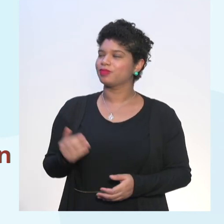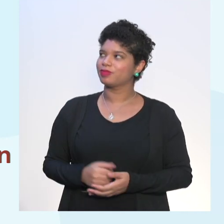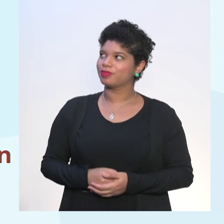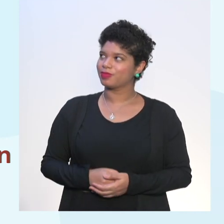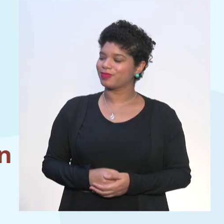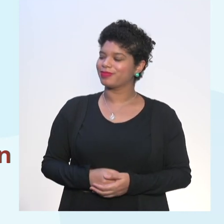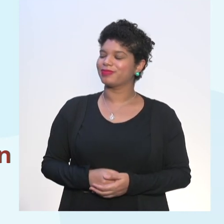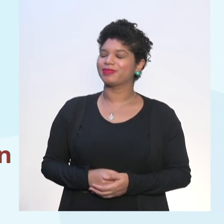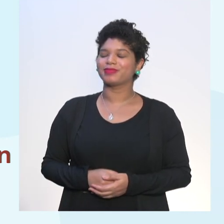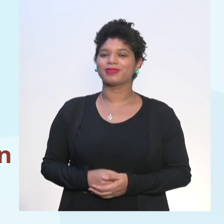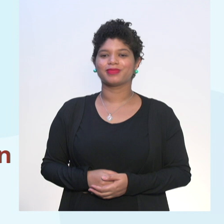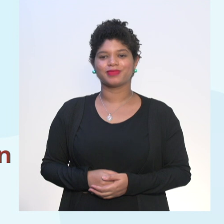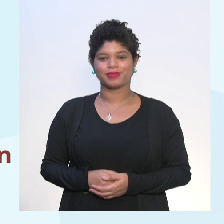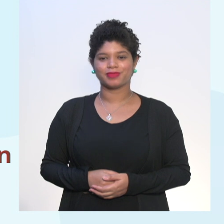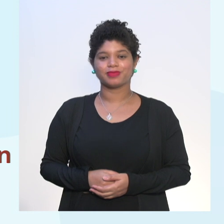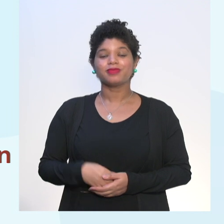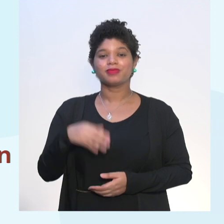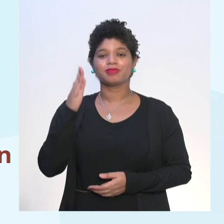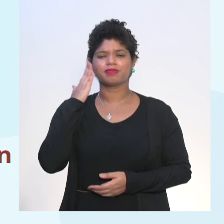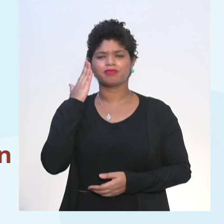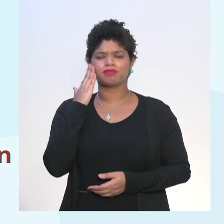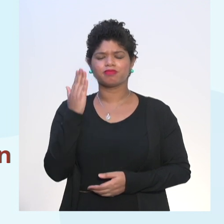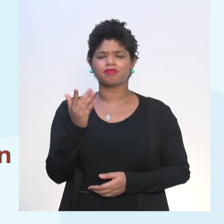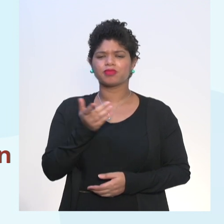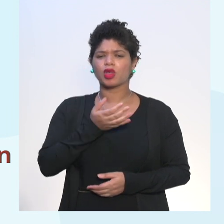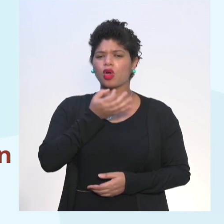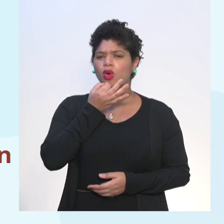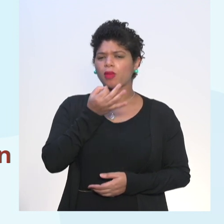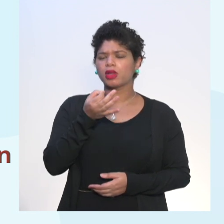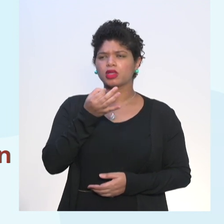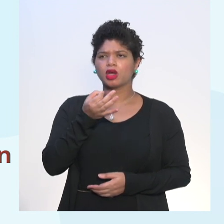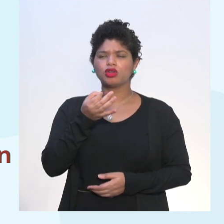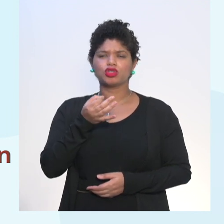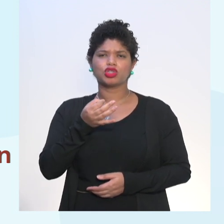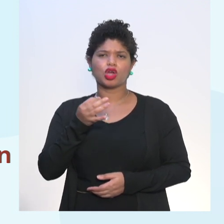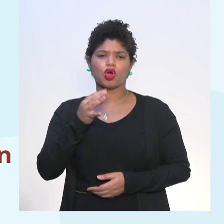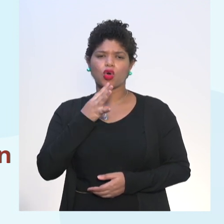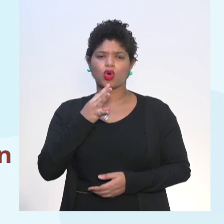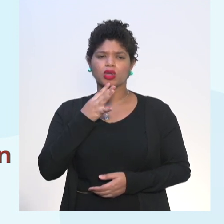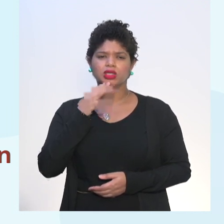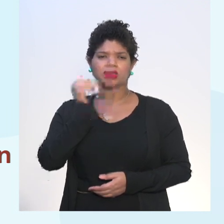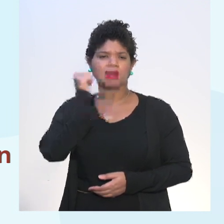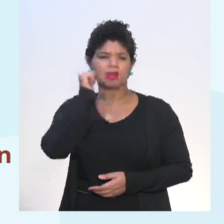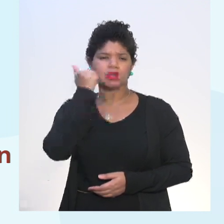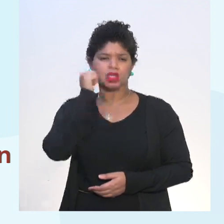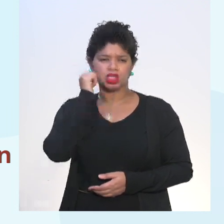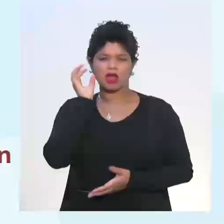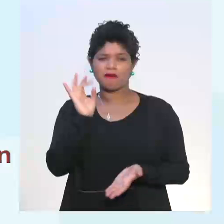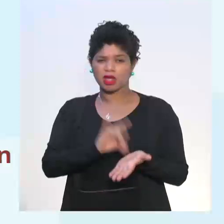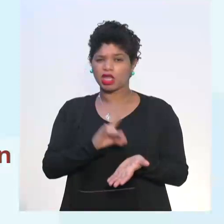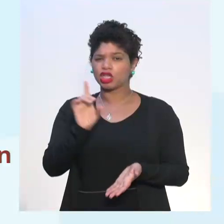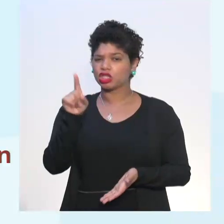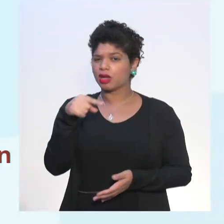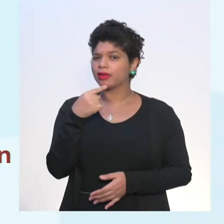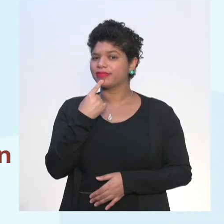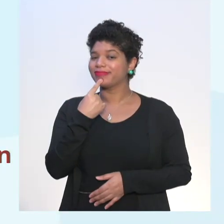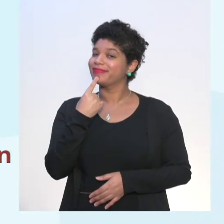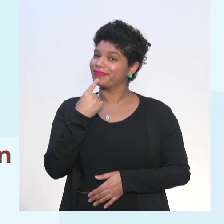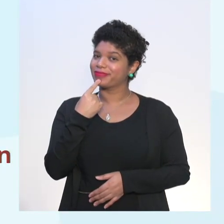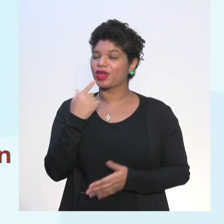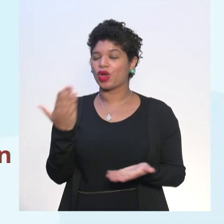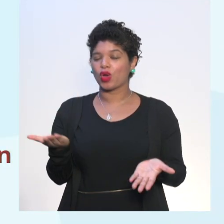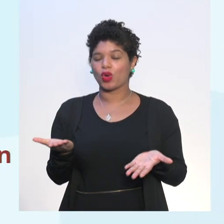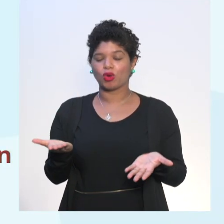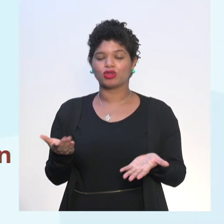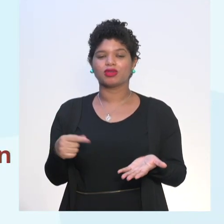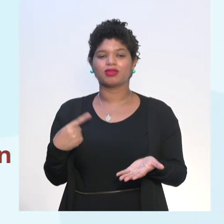criticar a concepção de conhecimento científico como verdade absoluta. Então, essa é a habilidade no